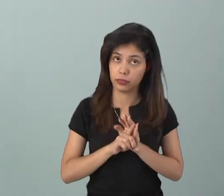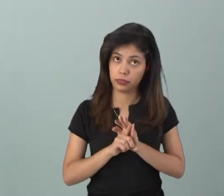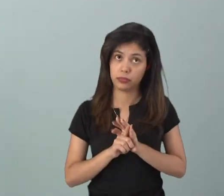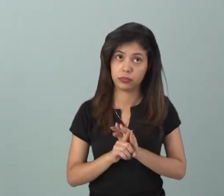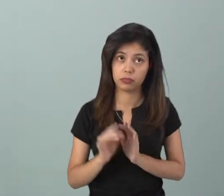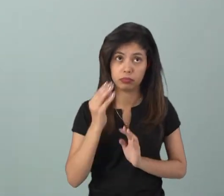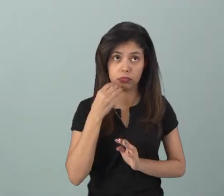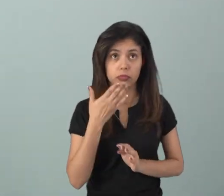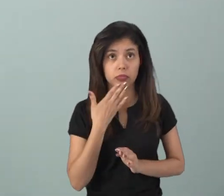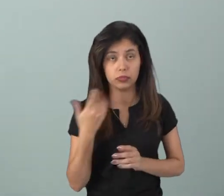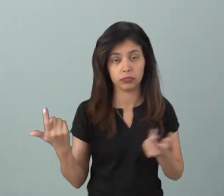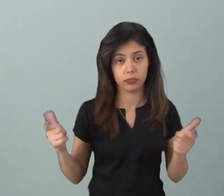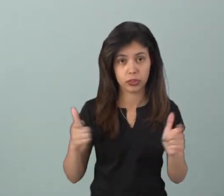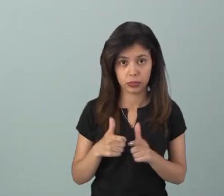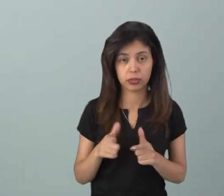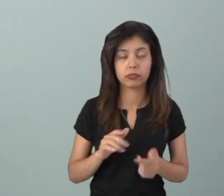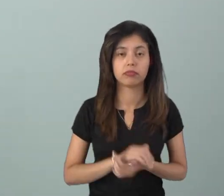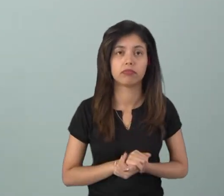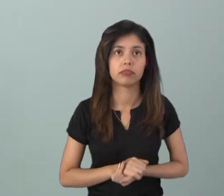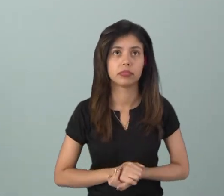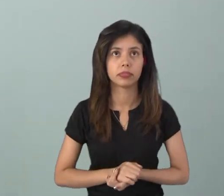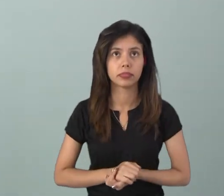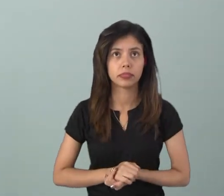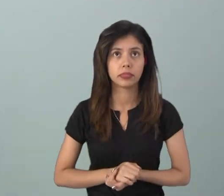em prejuízo dos menos aptos.